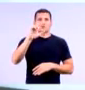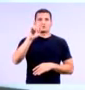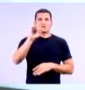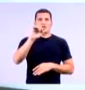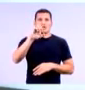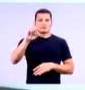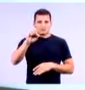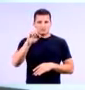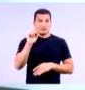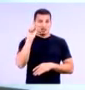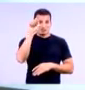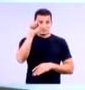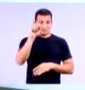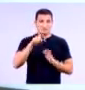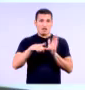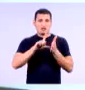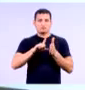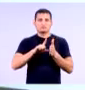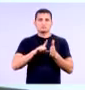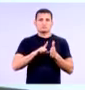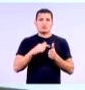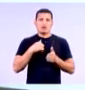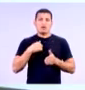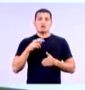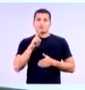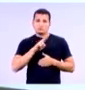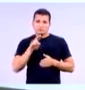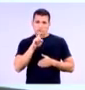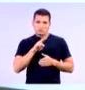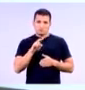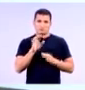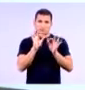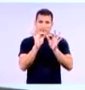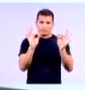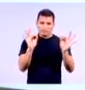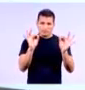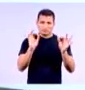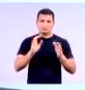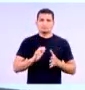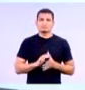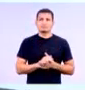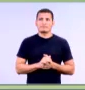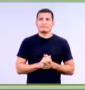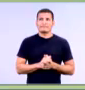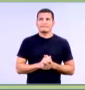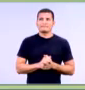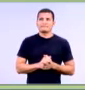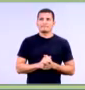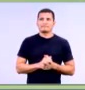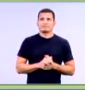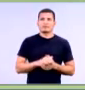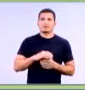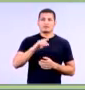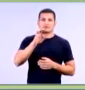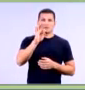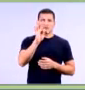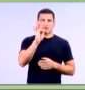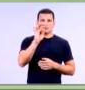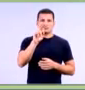primeiramente? É aí que eu utilizo um comandozinho, né, uma palavra reservada, chamada this,